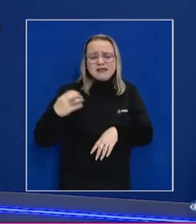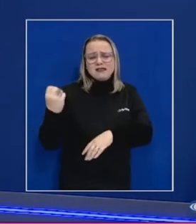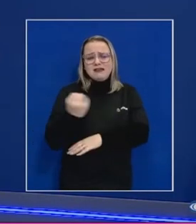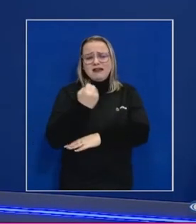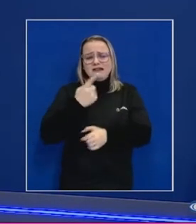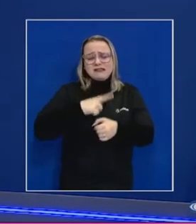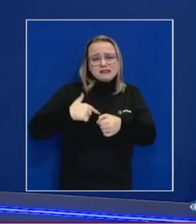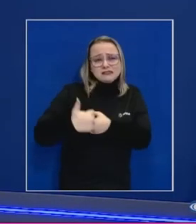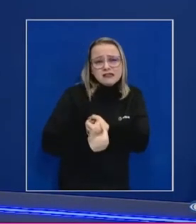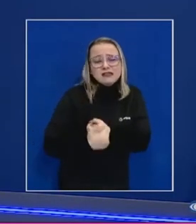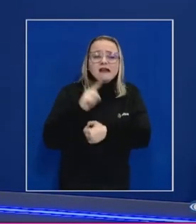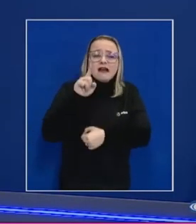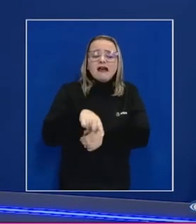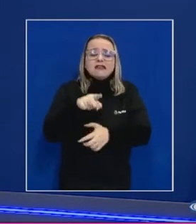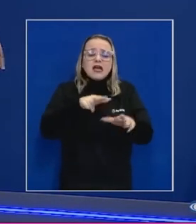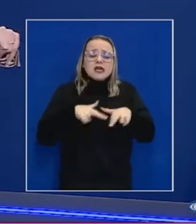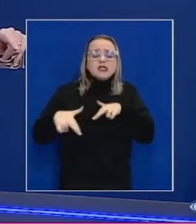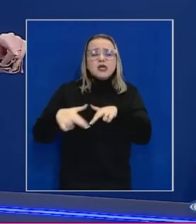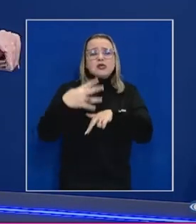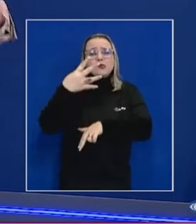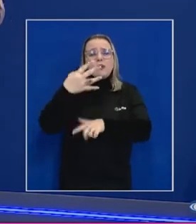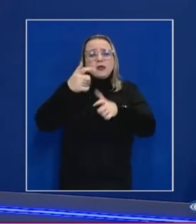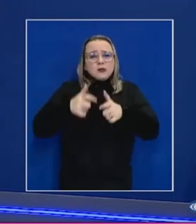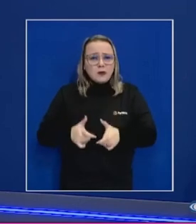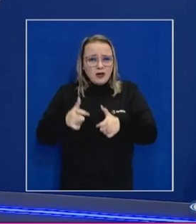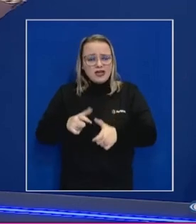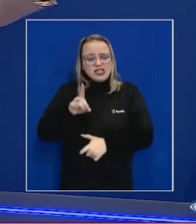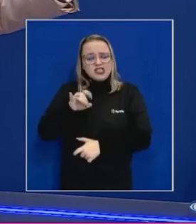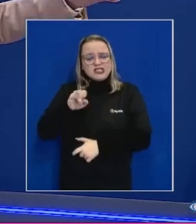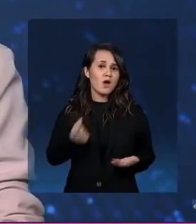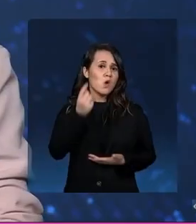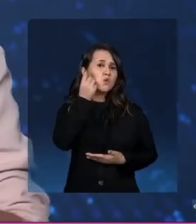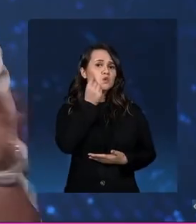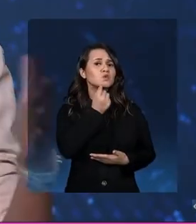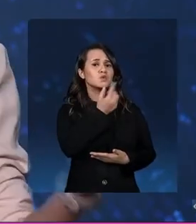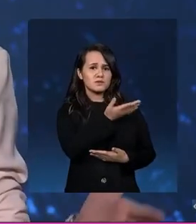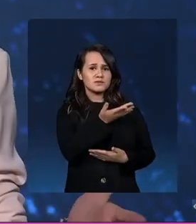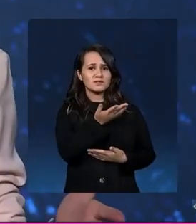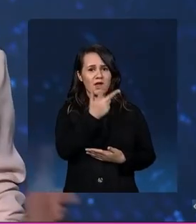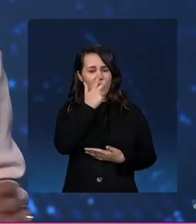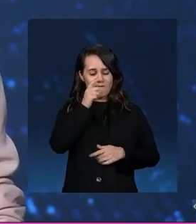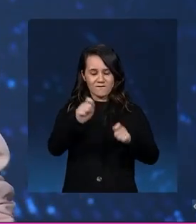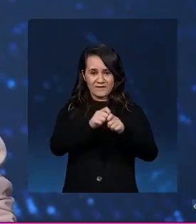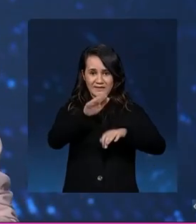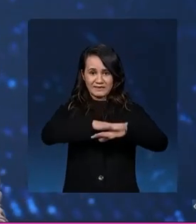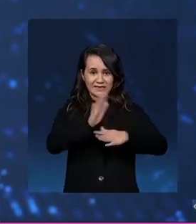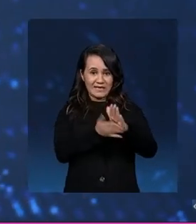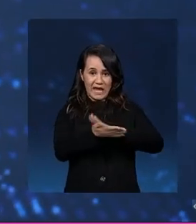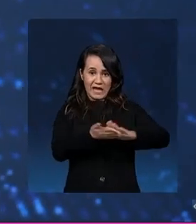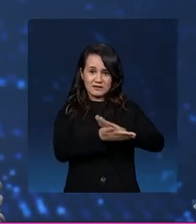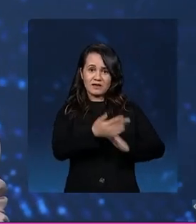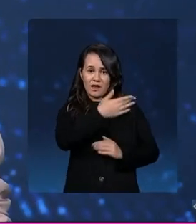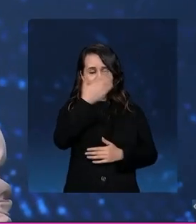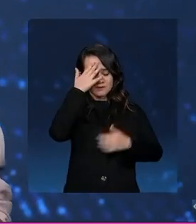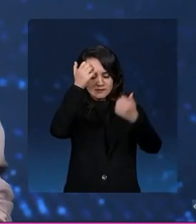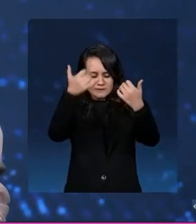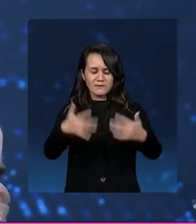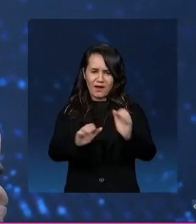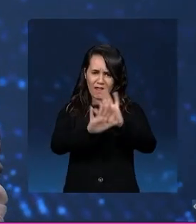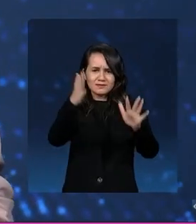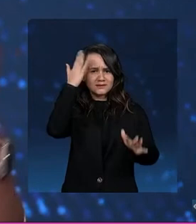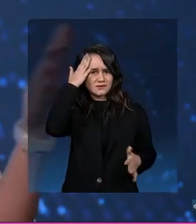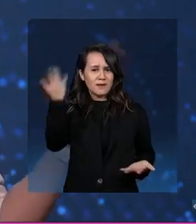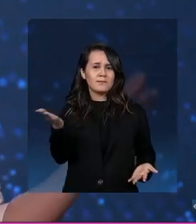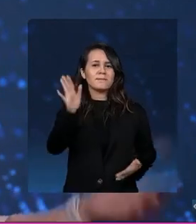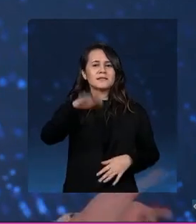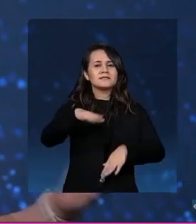exemplo, sempre vai ser vista como um problema. Ou ela vai ser chamada de velha ou de menina. E isso sempre é usado como uma forma